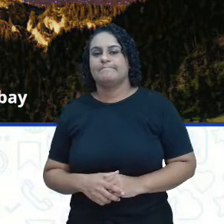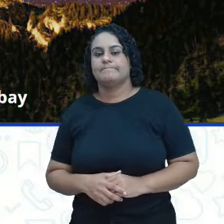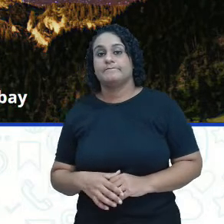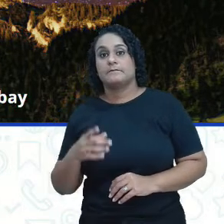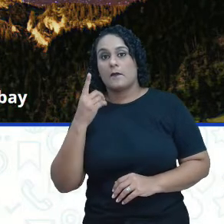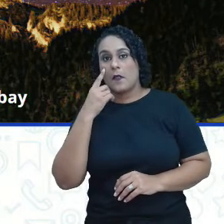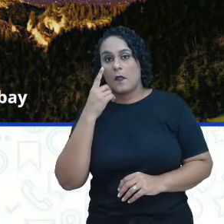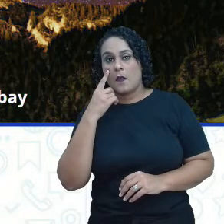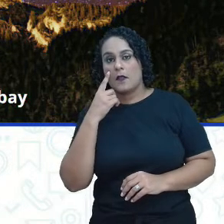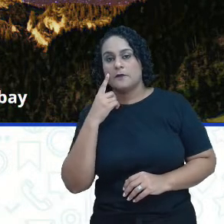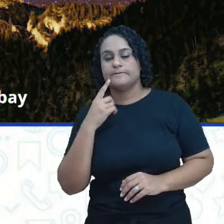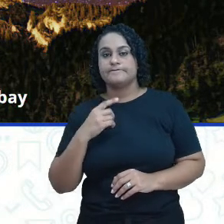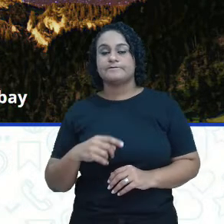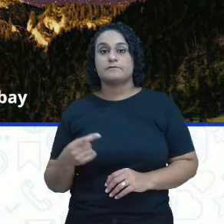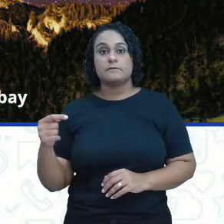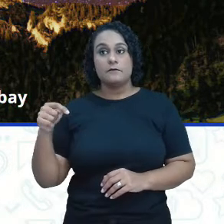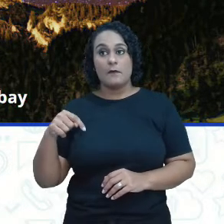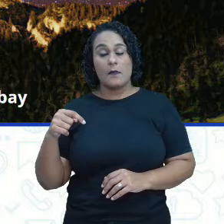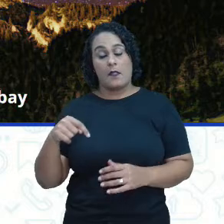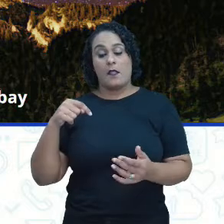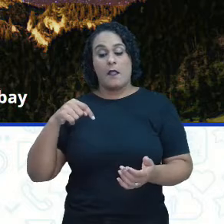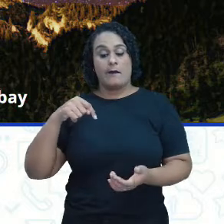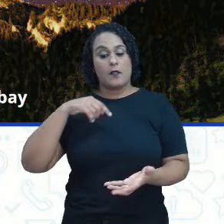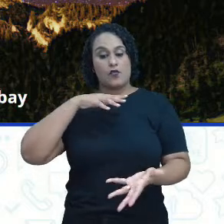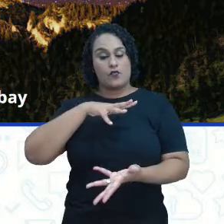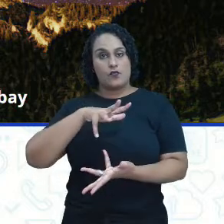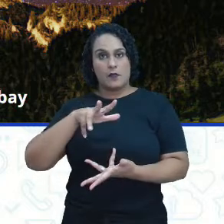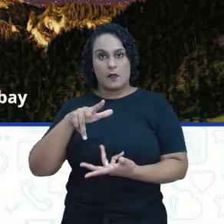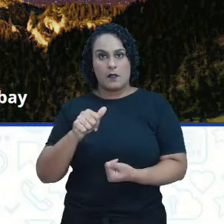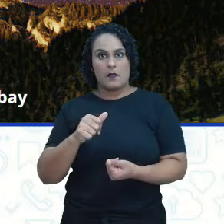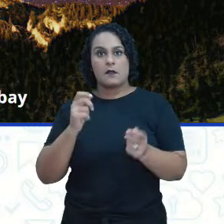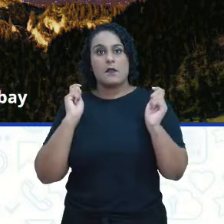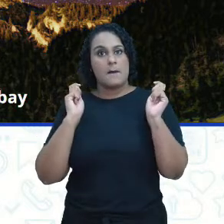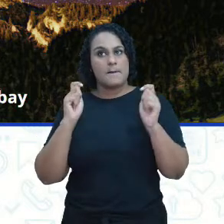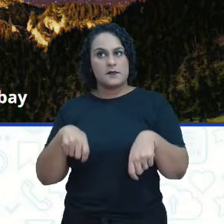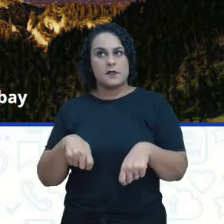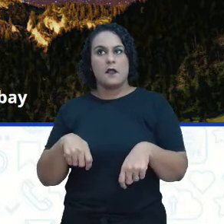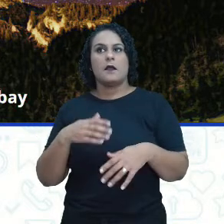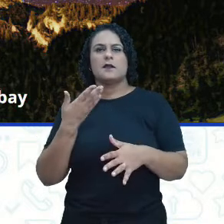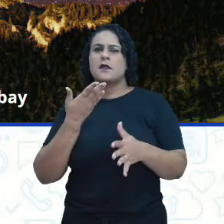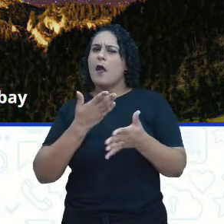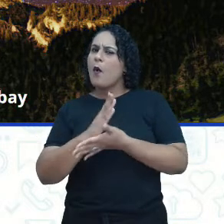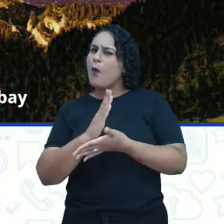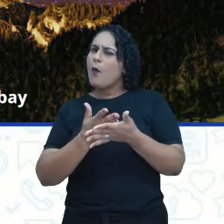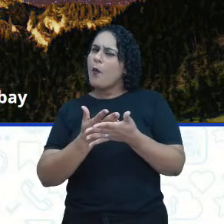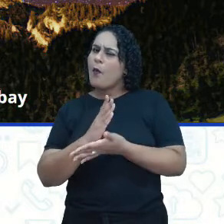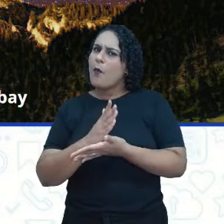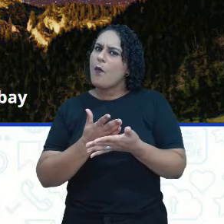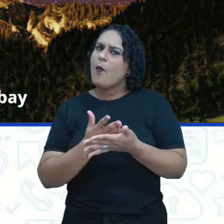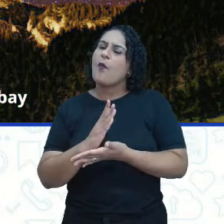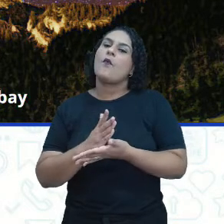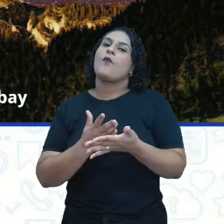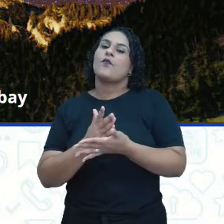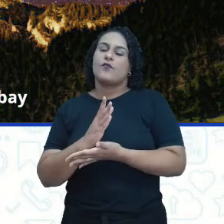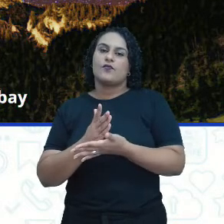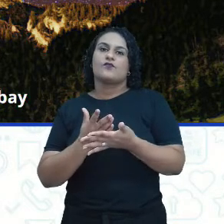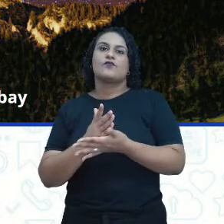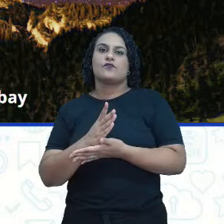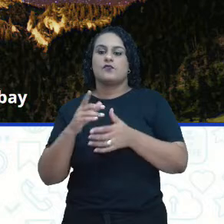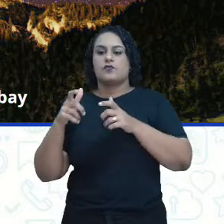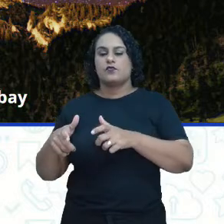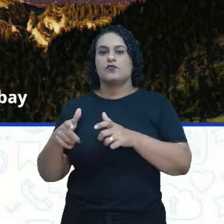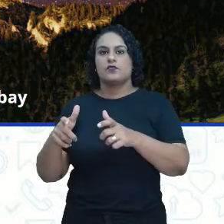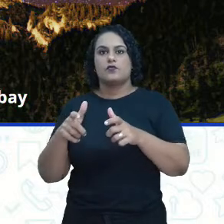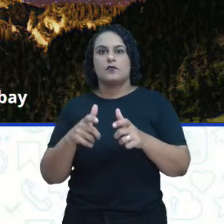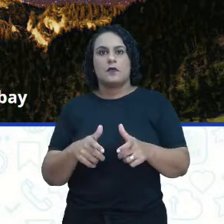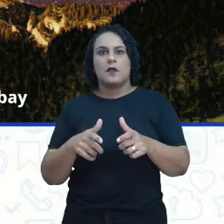Olha só, aqui da Terra, a gente consegue ver em determinados lugares que são mais escuros, tá? Onde não